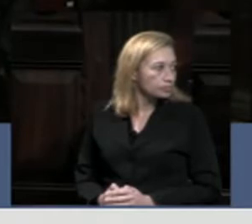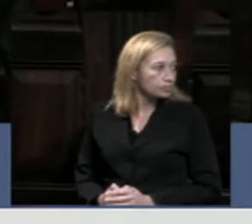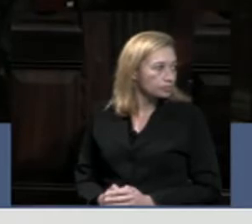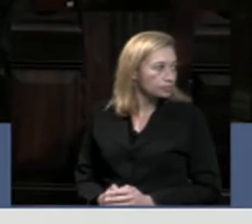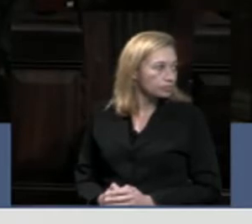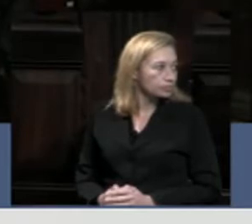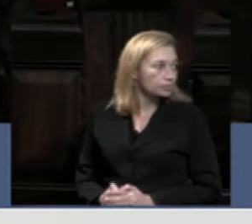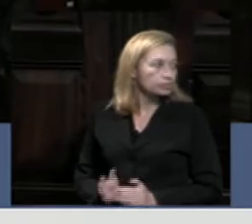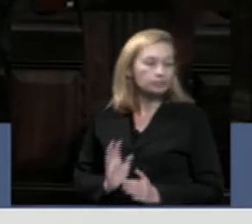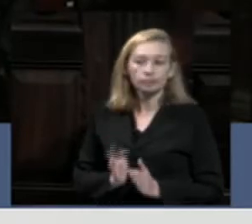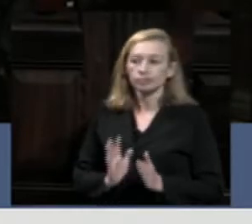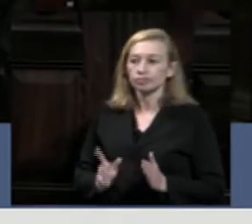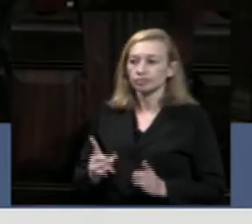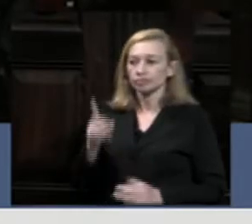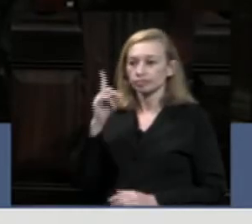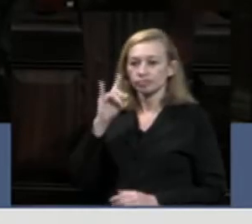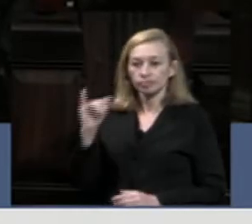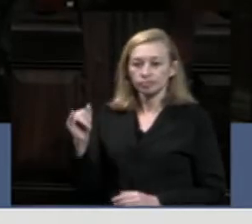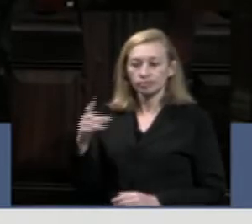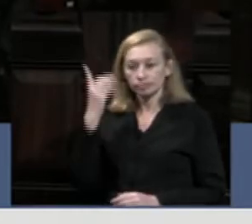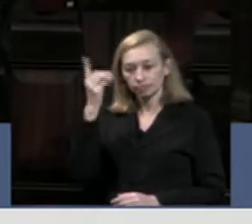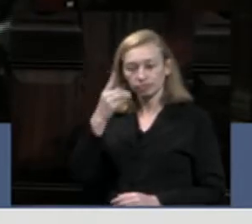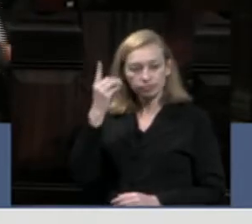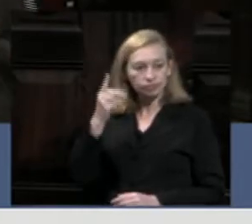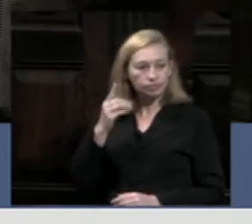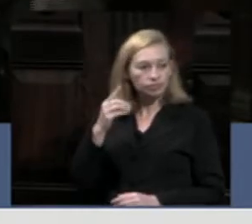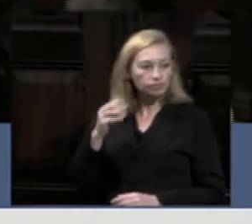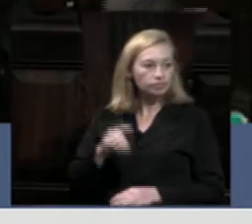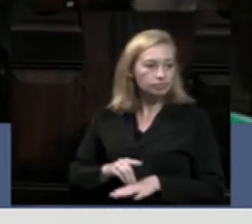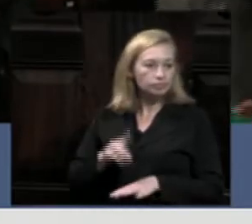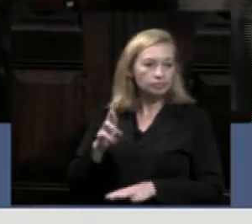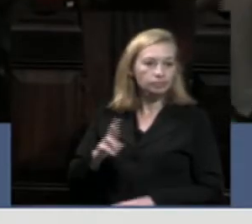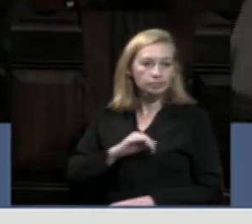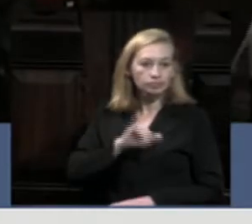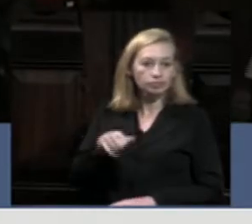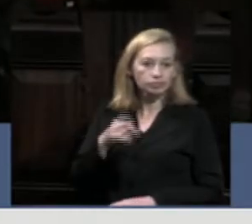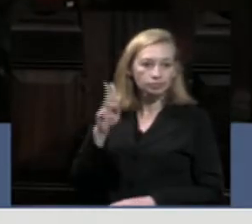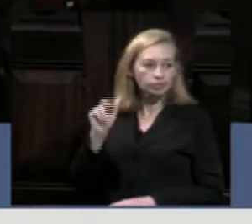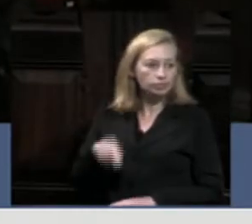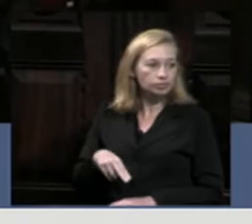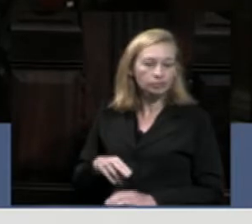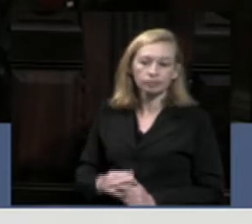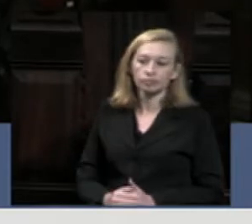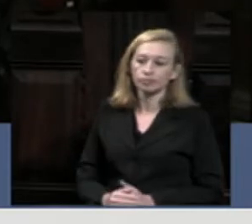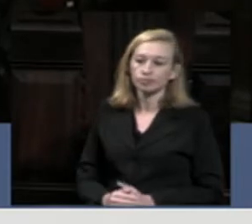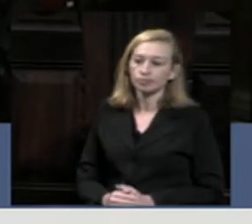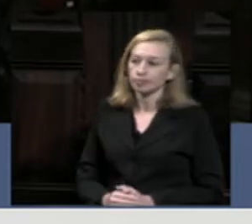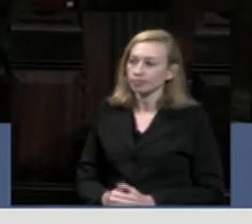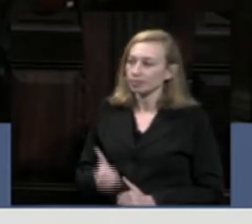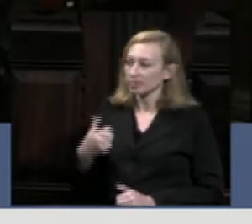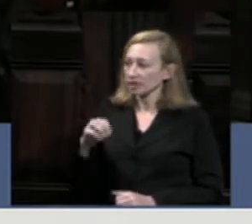Primeiro orador inscrito é o nobre deputado Dr. Julianelli. Dispõe de 10 minutos.